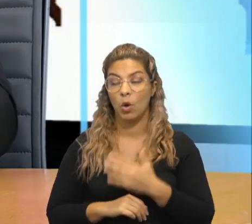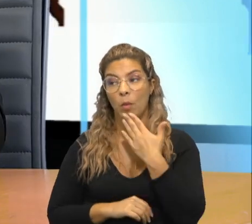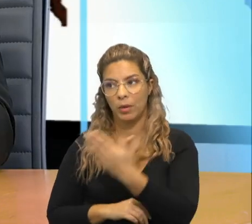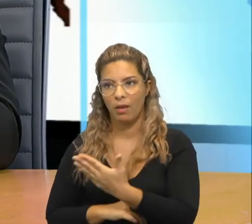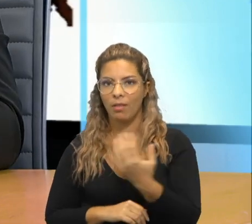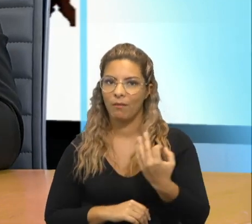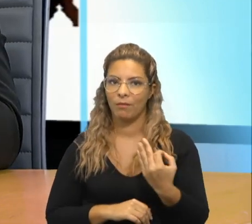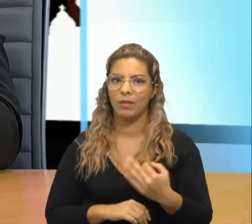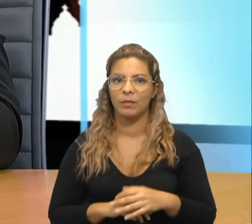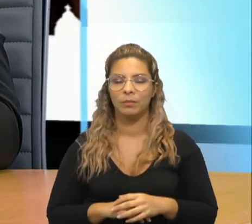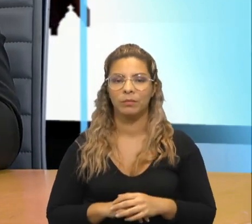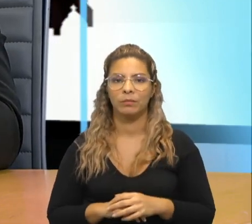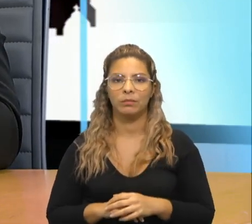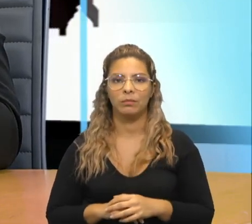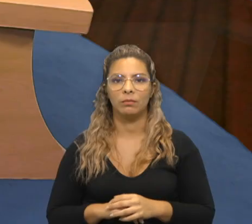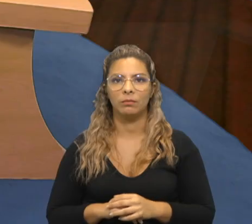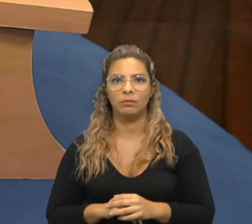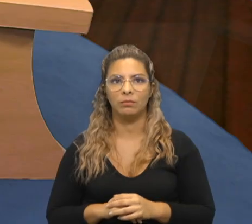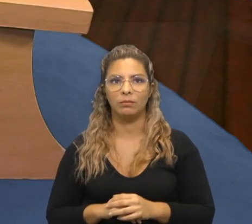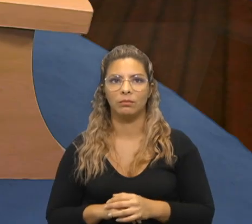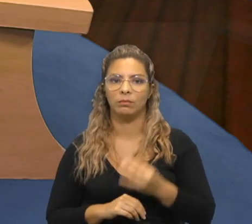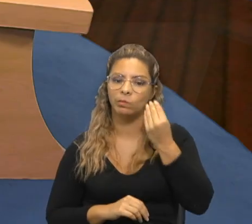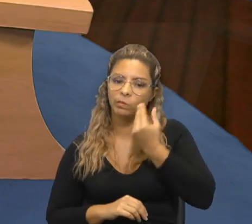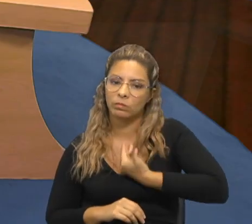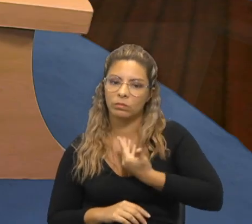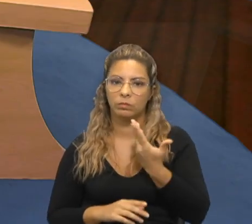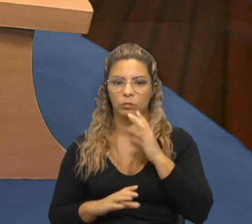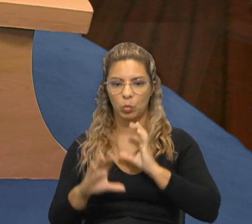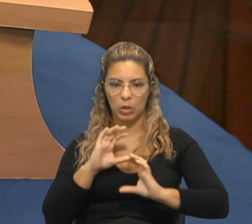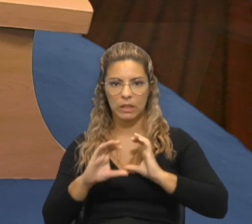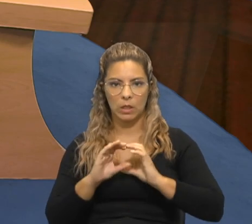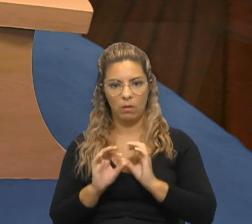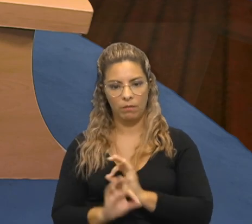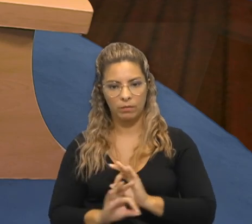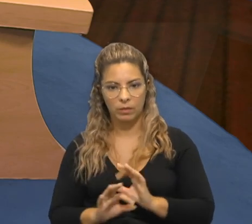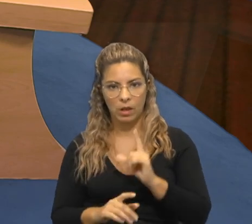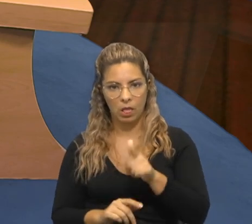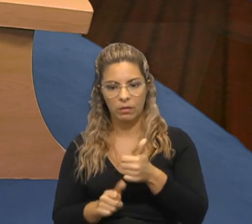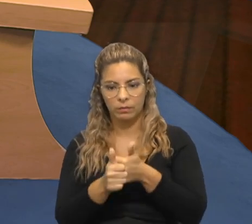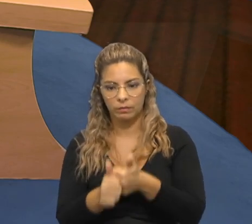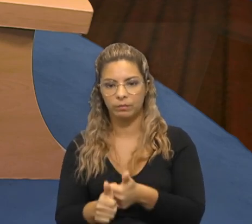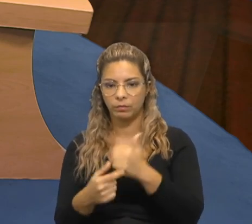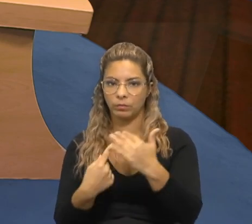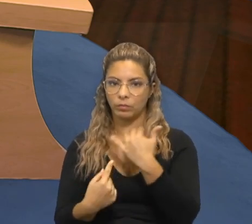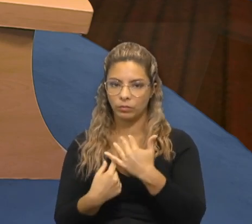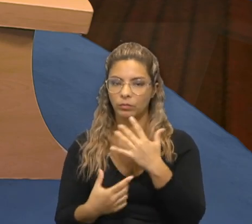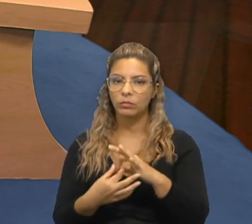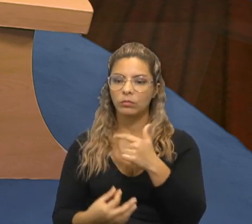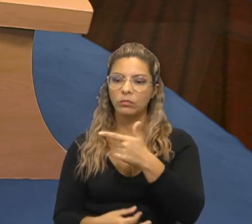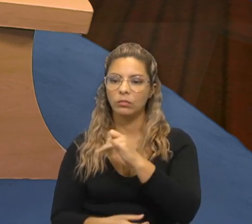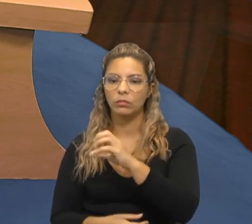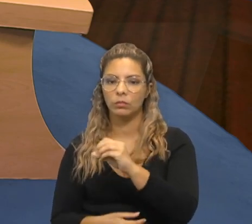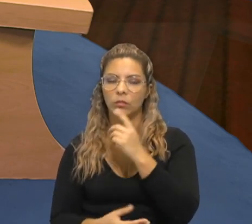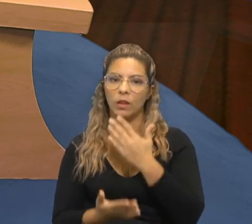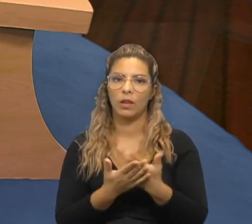aqui uma forma de ser e estar na comunicação inspirada pelo vosso fundador, Tiago Alberioni, que pode fazer a